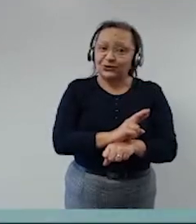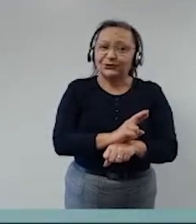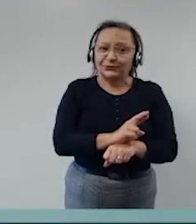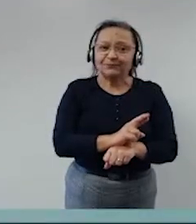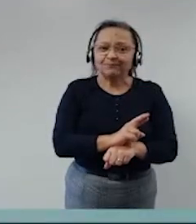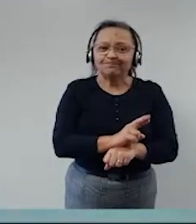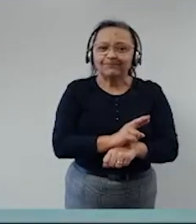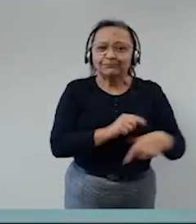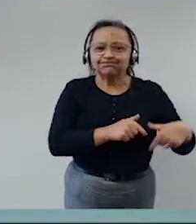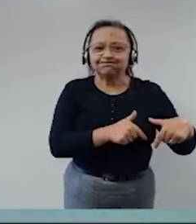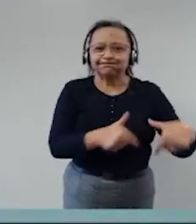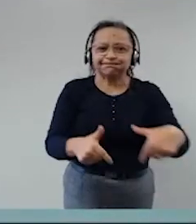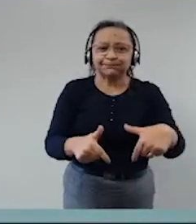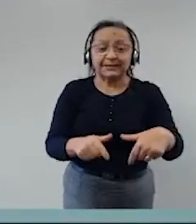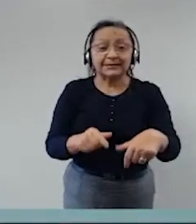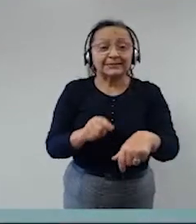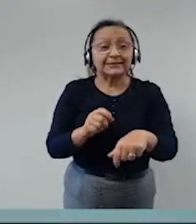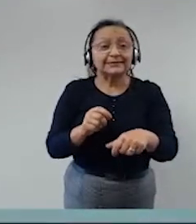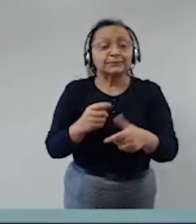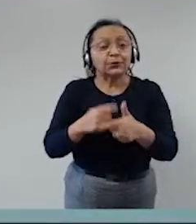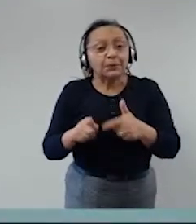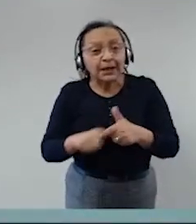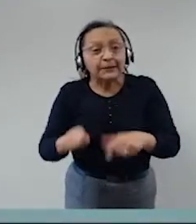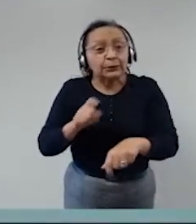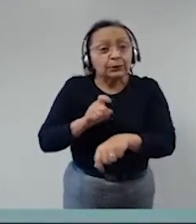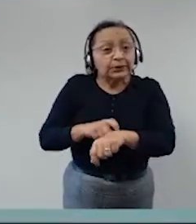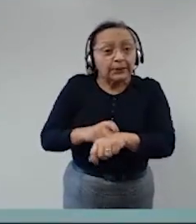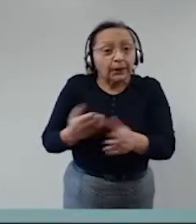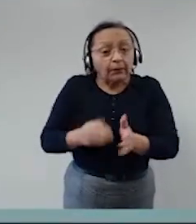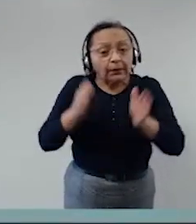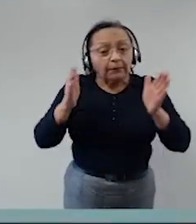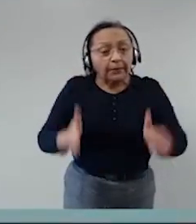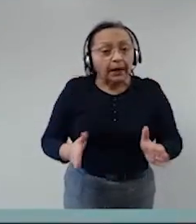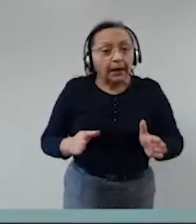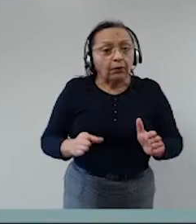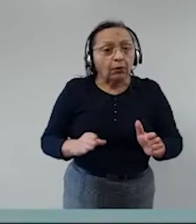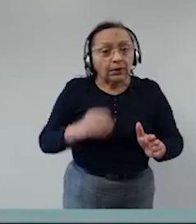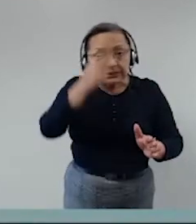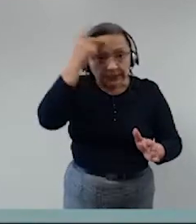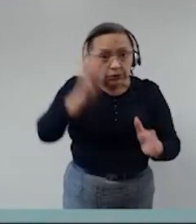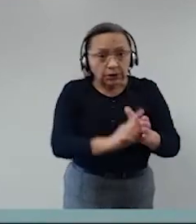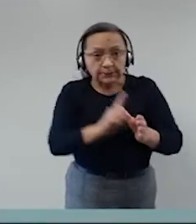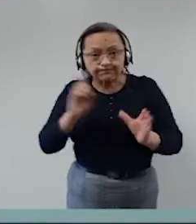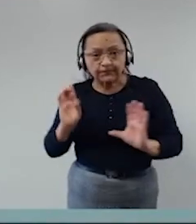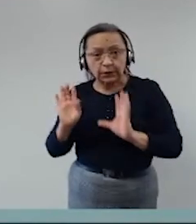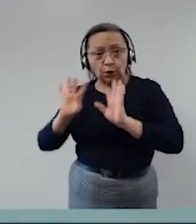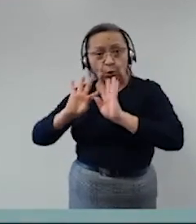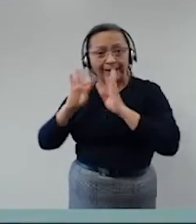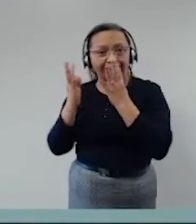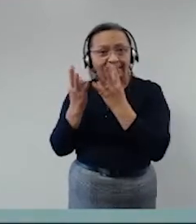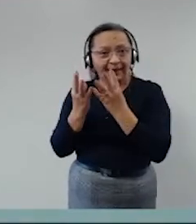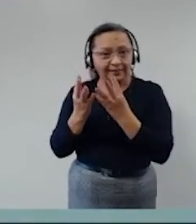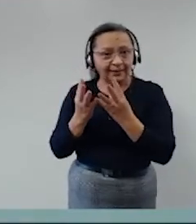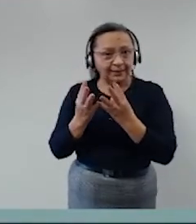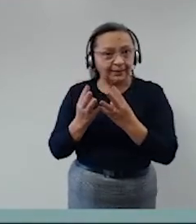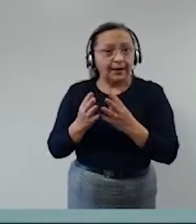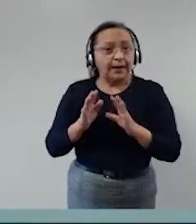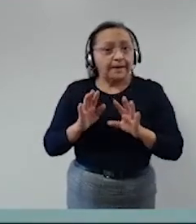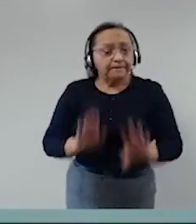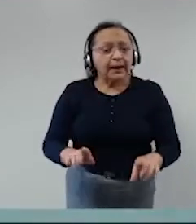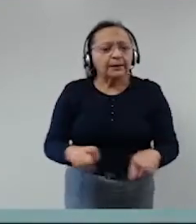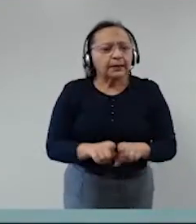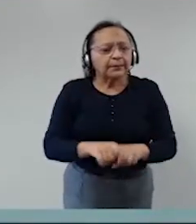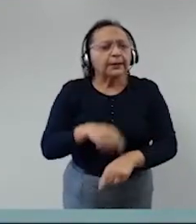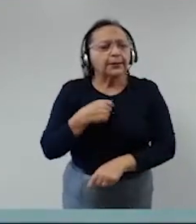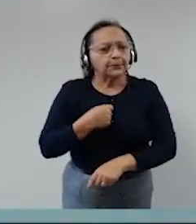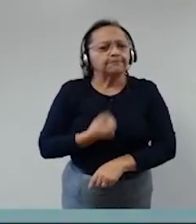enfrentar a situação temporária com o isolamento do trabalhador durante a pandemia? Mas eu lembro aos